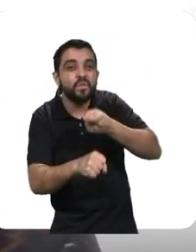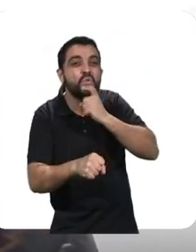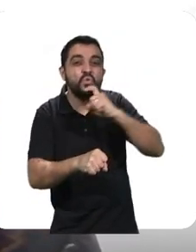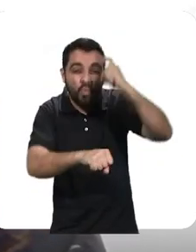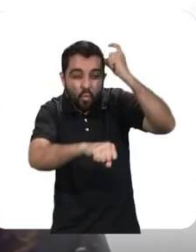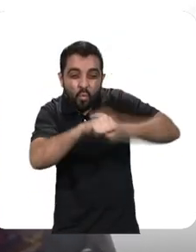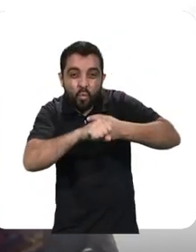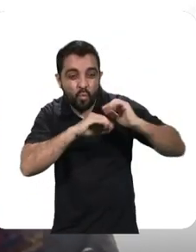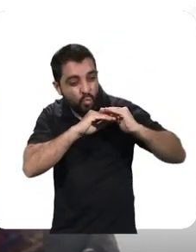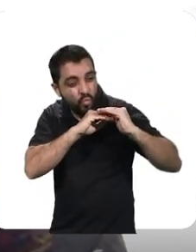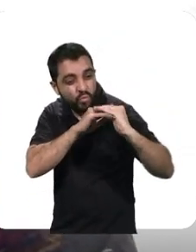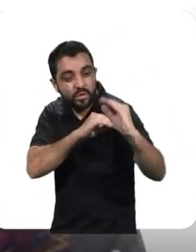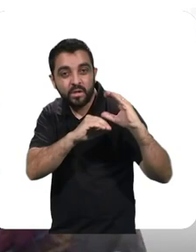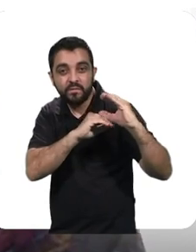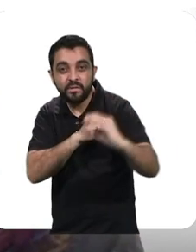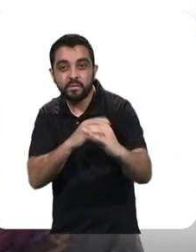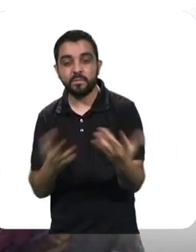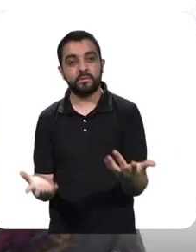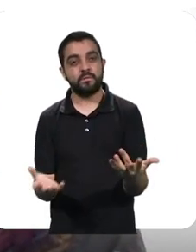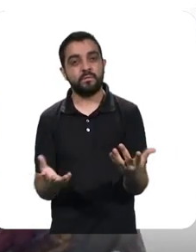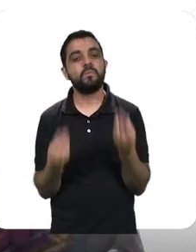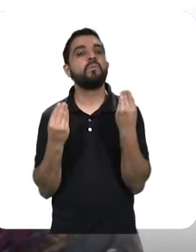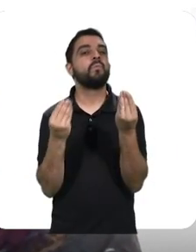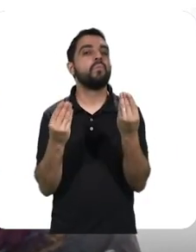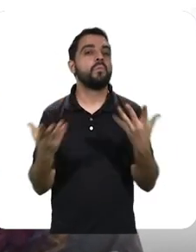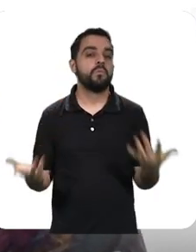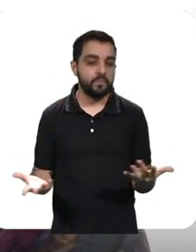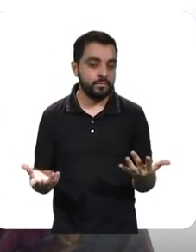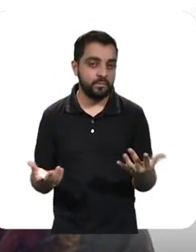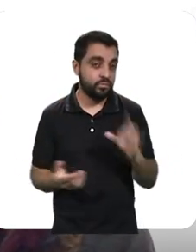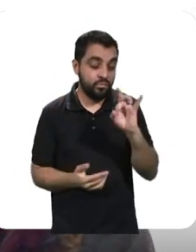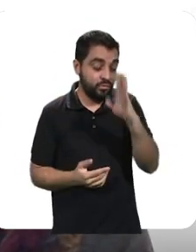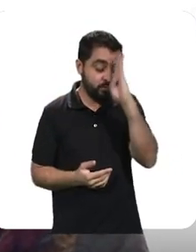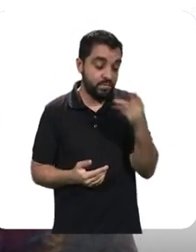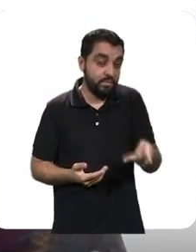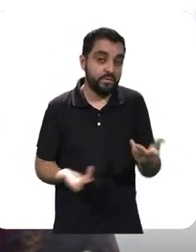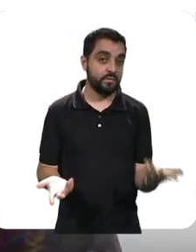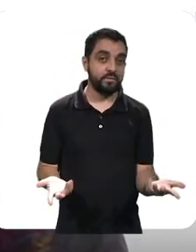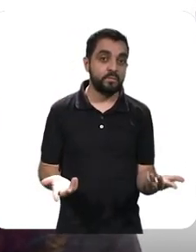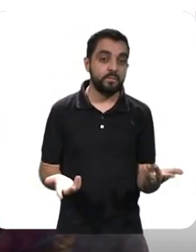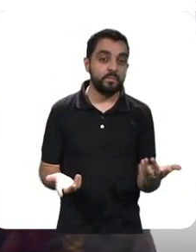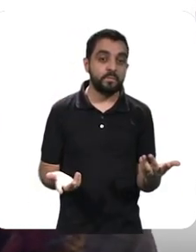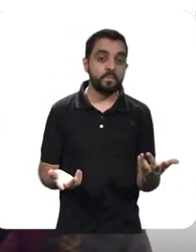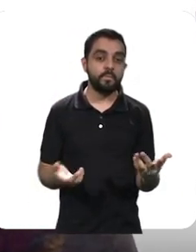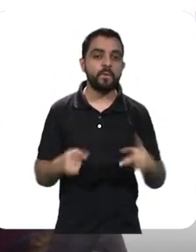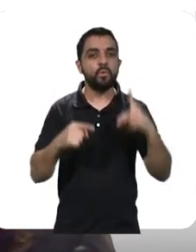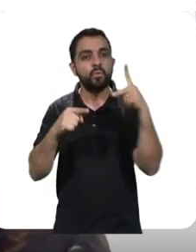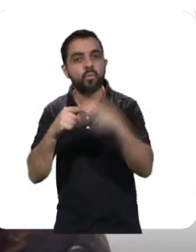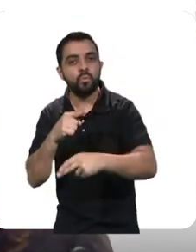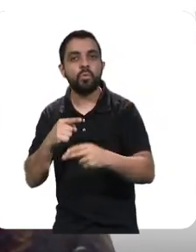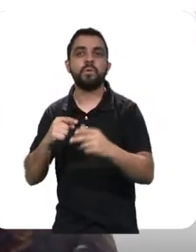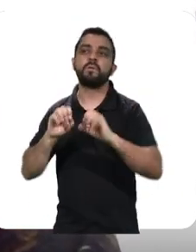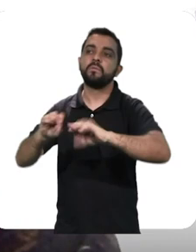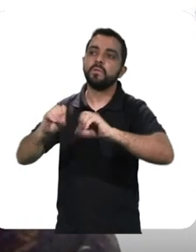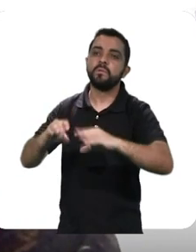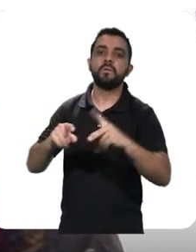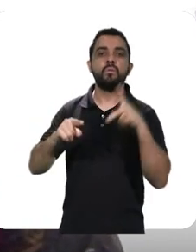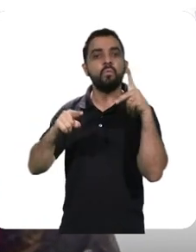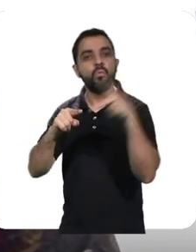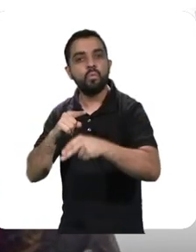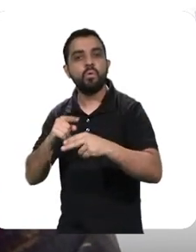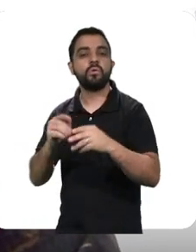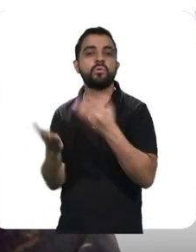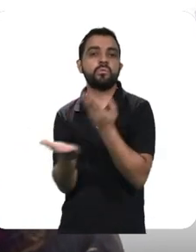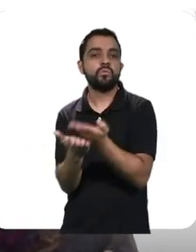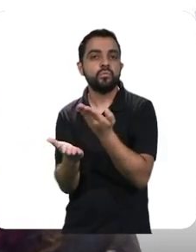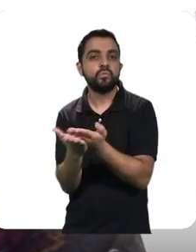mundo faz uma insanidade dessa. A gente viveu o ano passado inteiro, esse ano, corte de bolsas, corte na ciência e